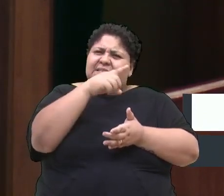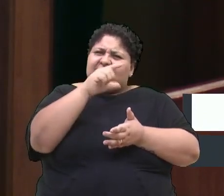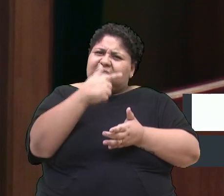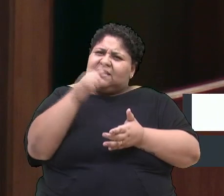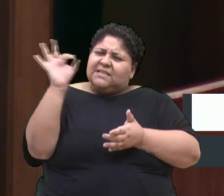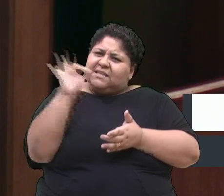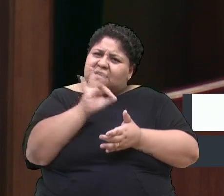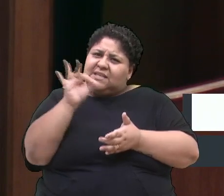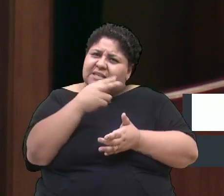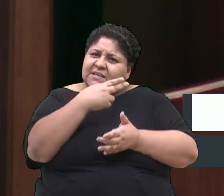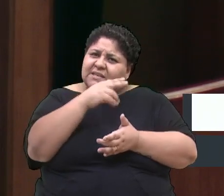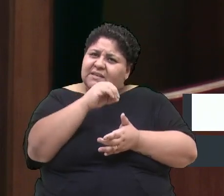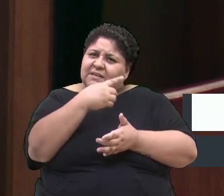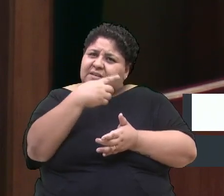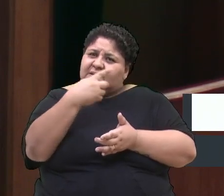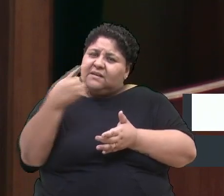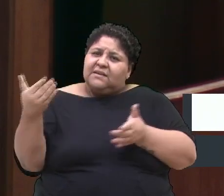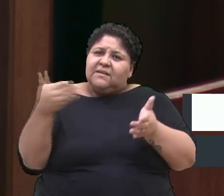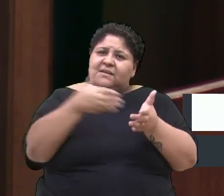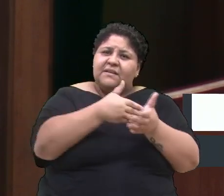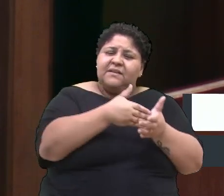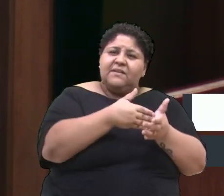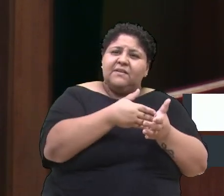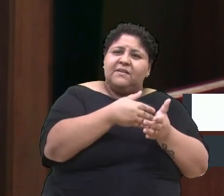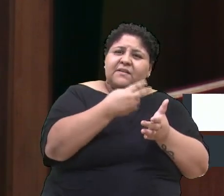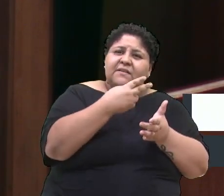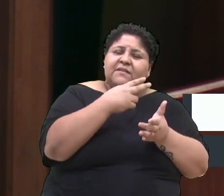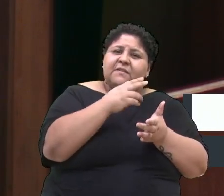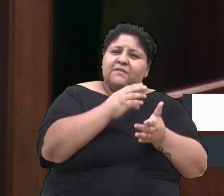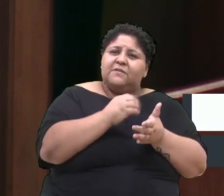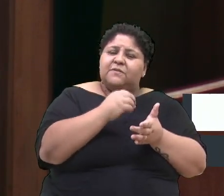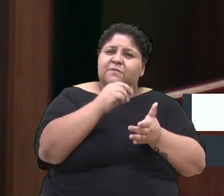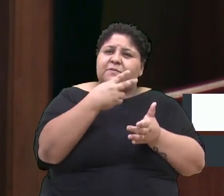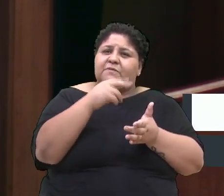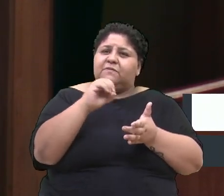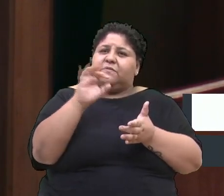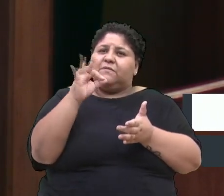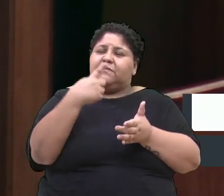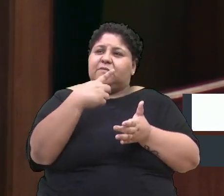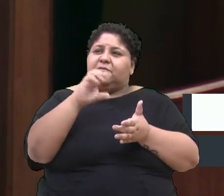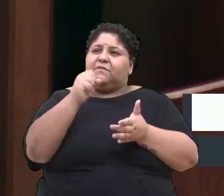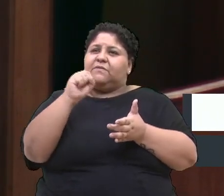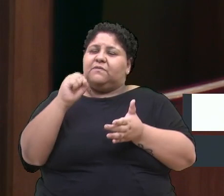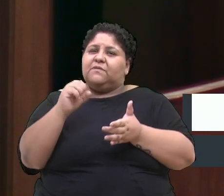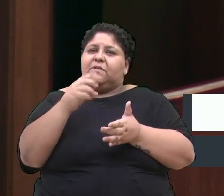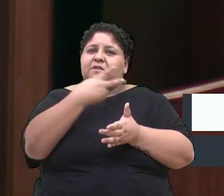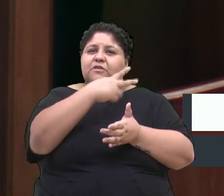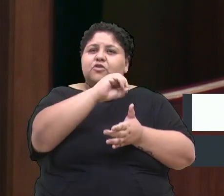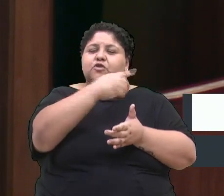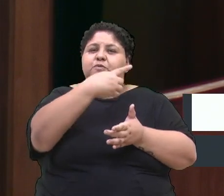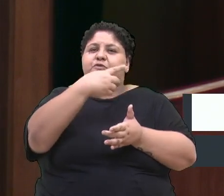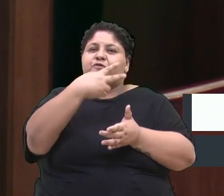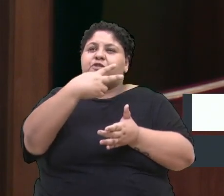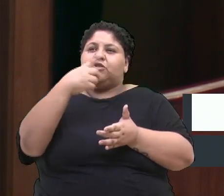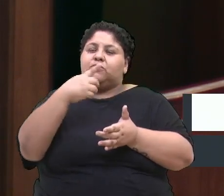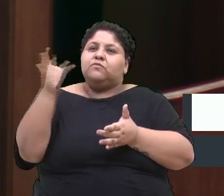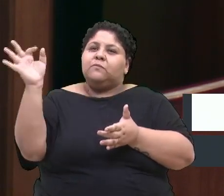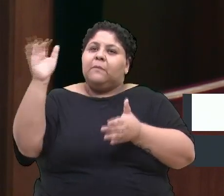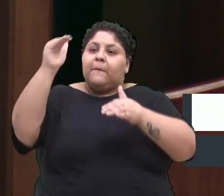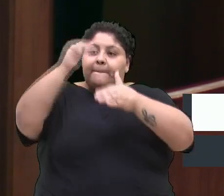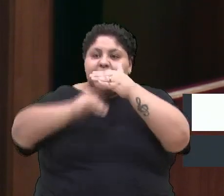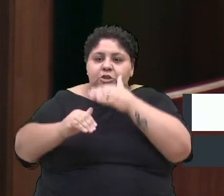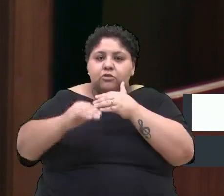a 2020, 18%, 2021 baixou para 17%, 2023, 17%, e agora